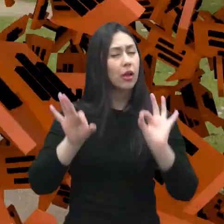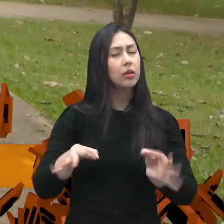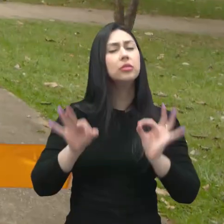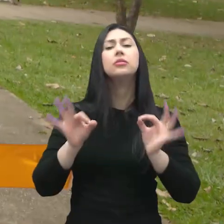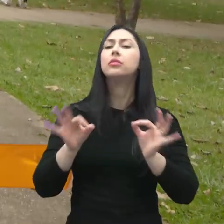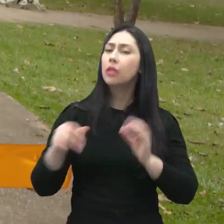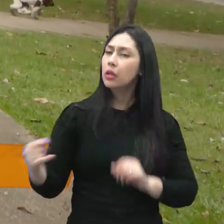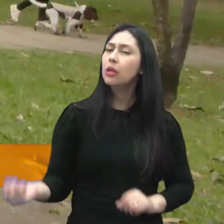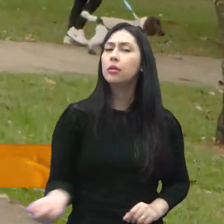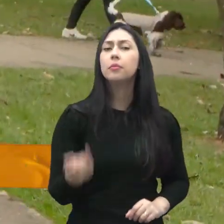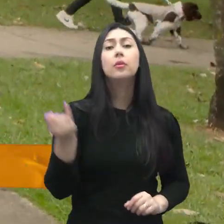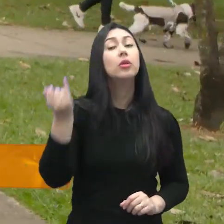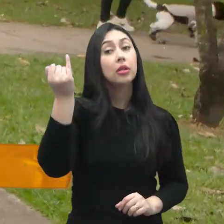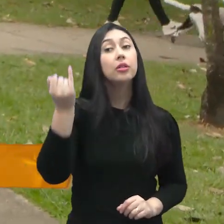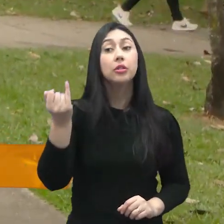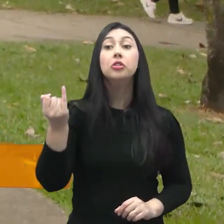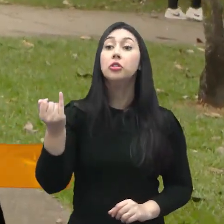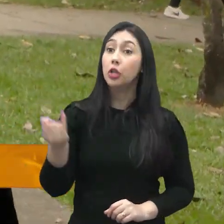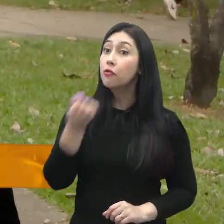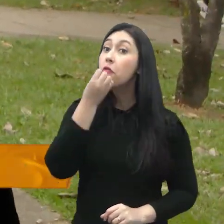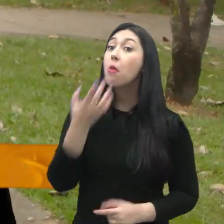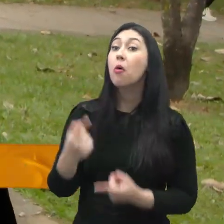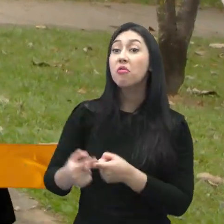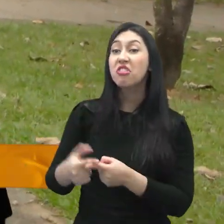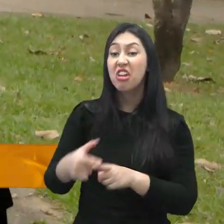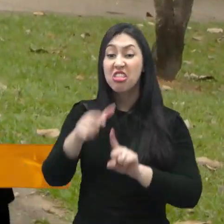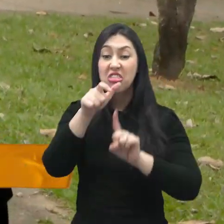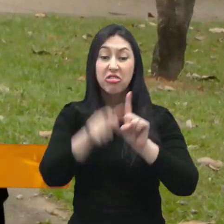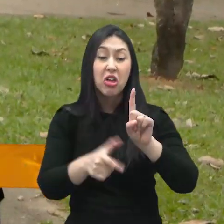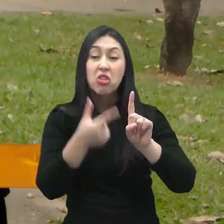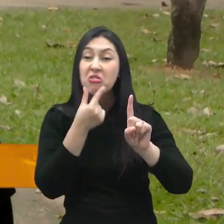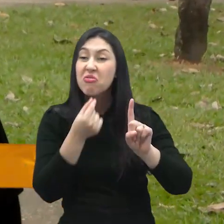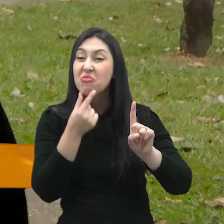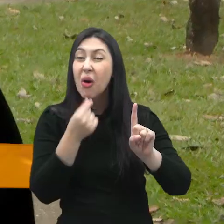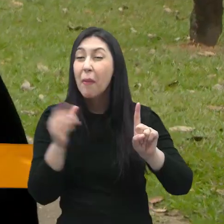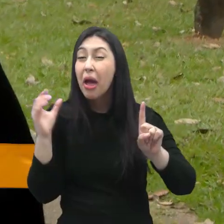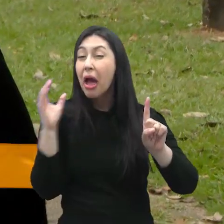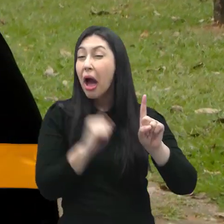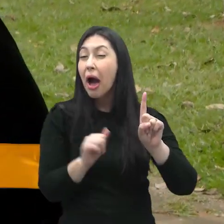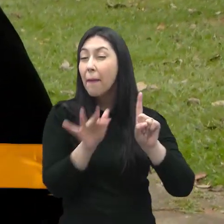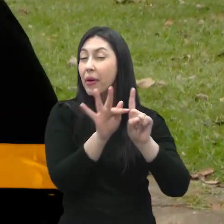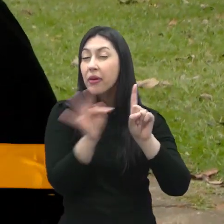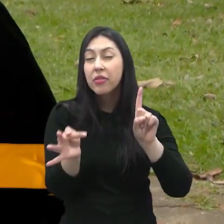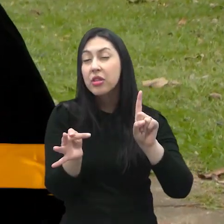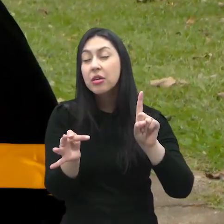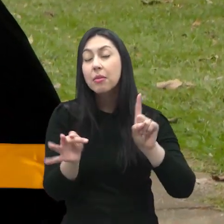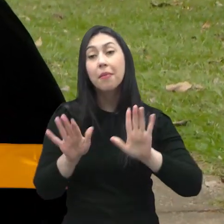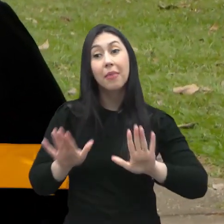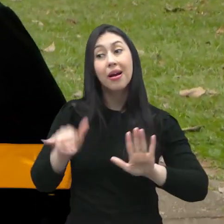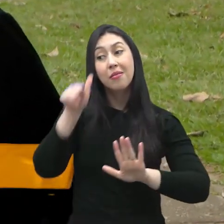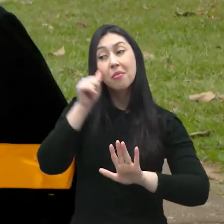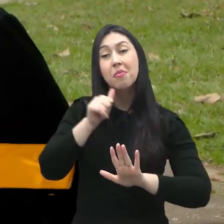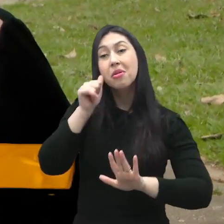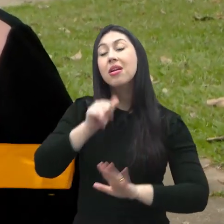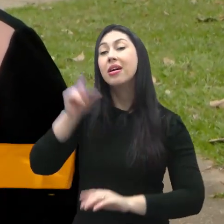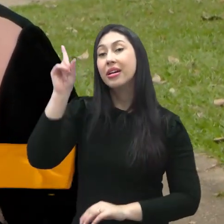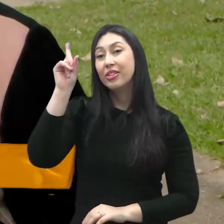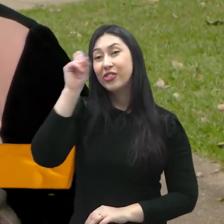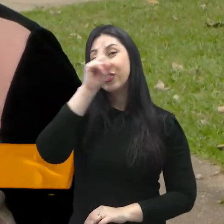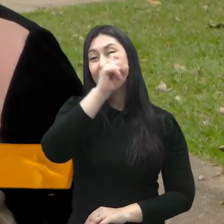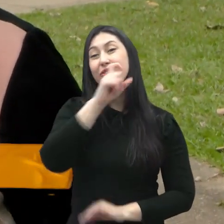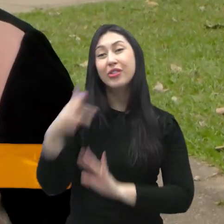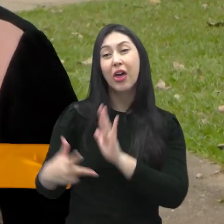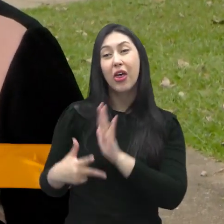Com certeza, muito. E foi muito bom, porque para ele é mais rápido, mais tranquilo, e para a mulher é